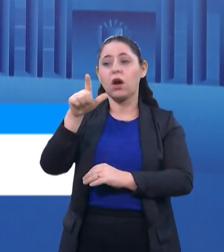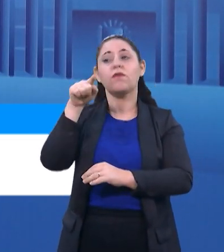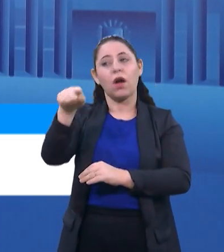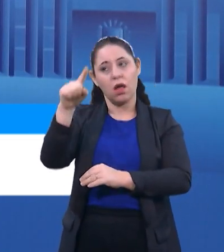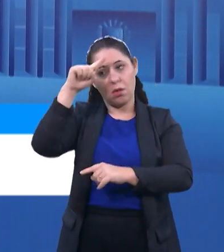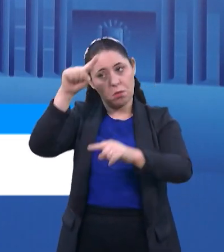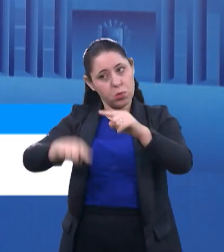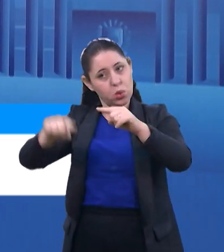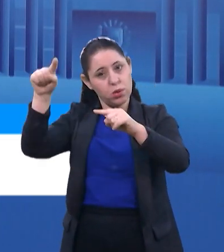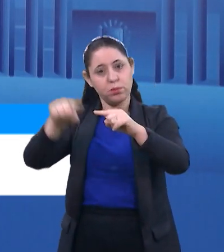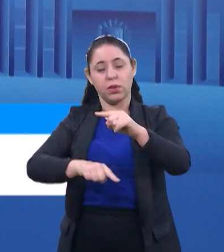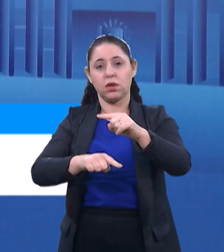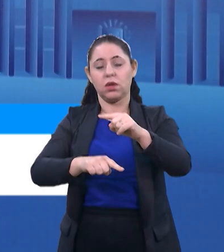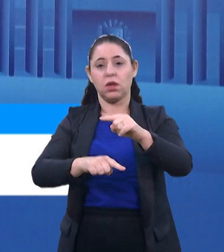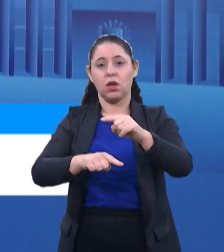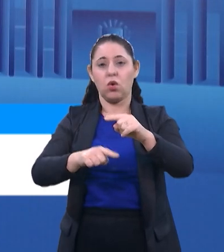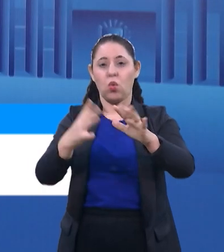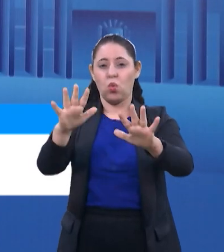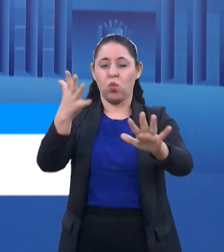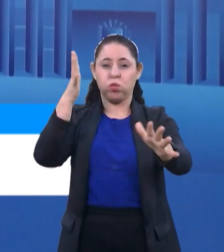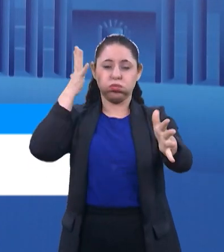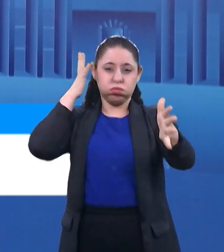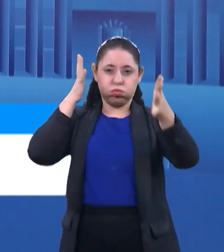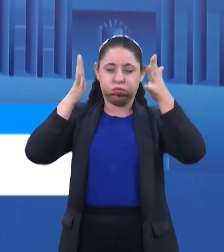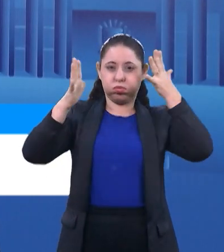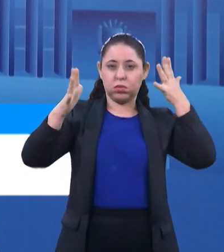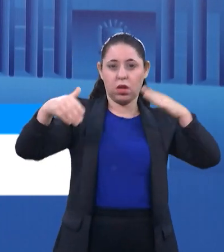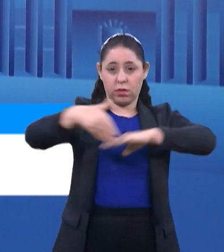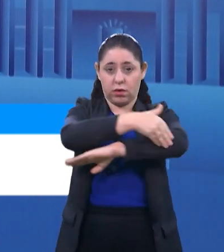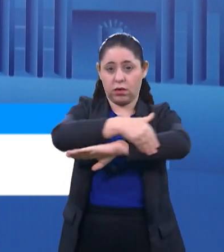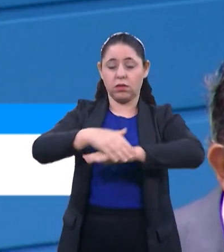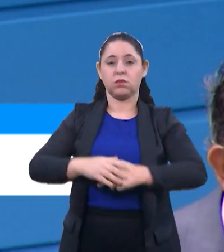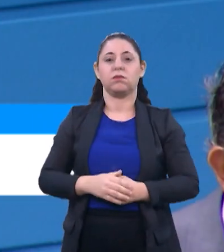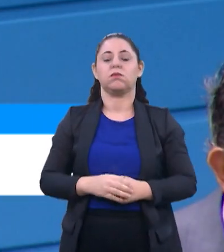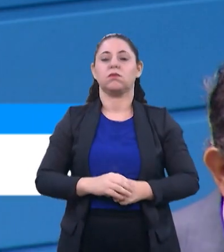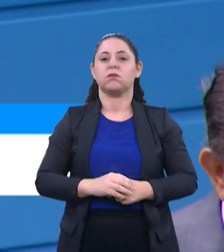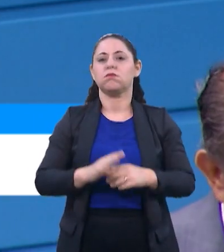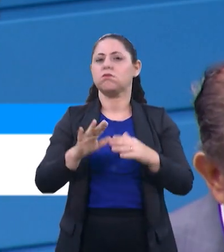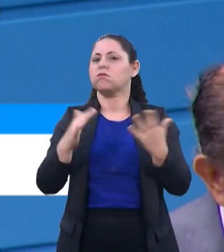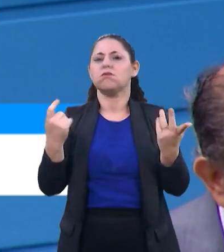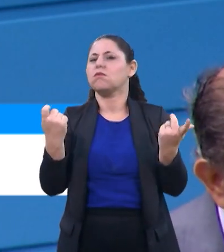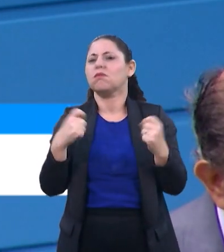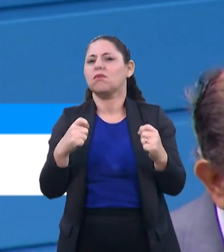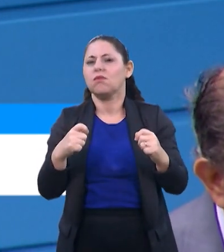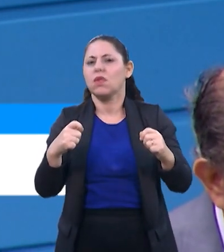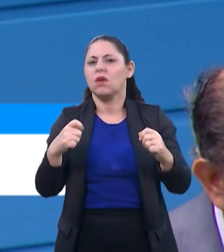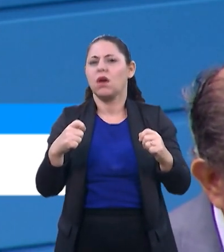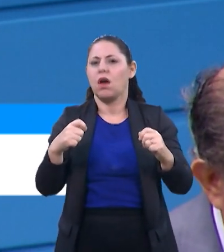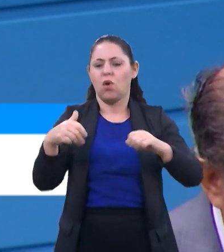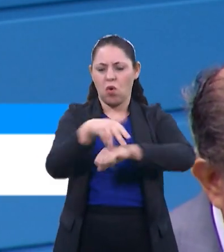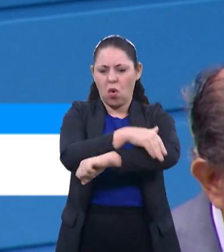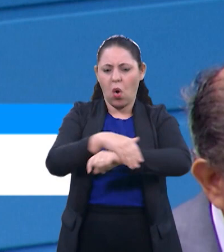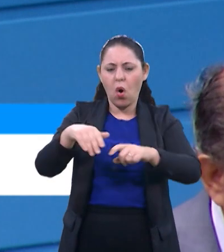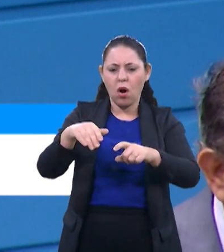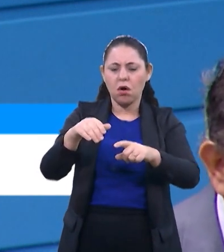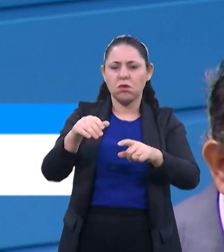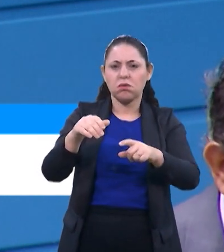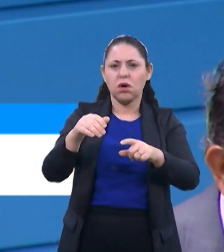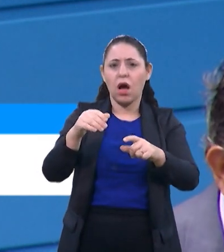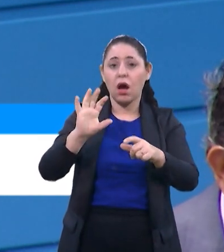Gestão, para que proíba o tráfego de caminhões de grande porte naquela BR. Qual a necessidade desse tráfego